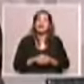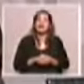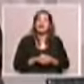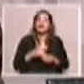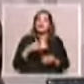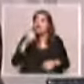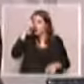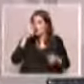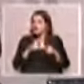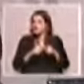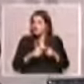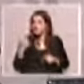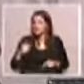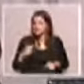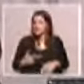tinha uma função, que era